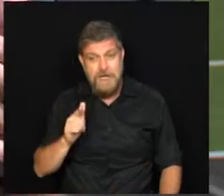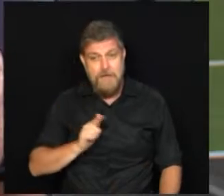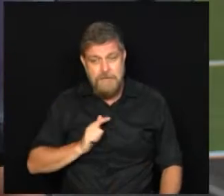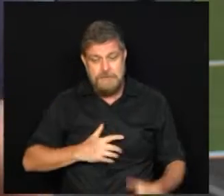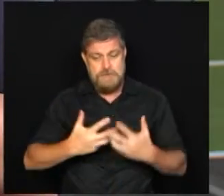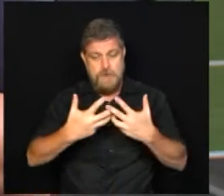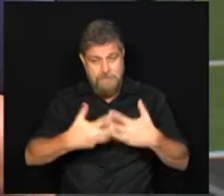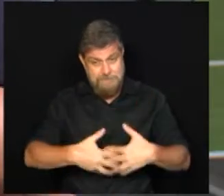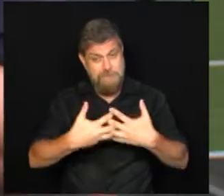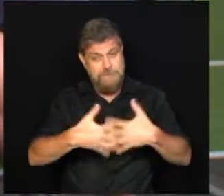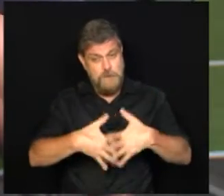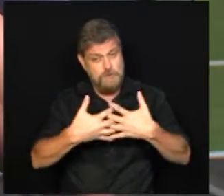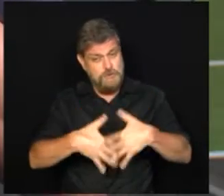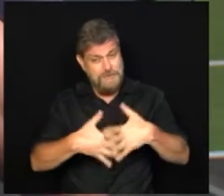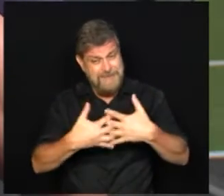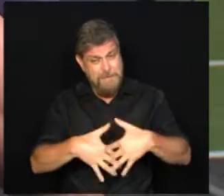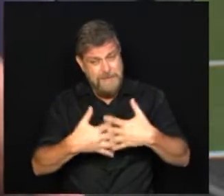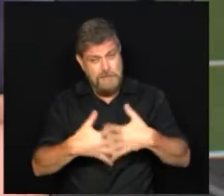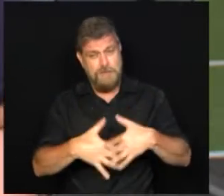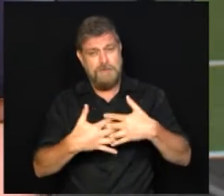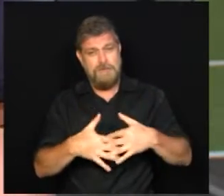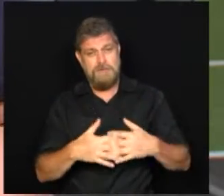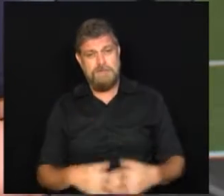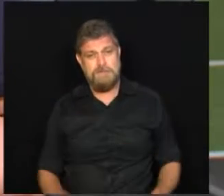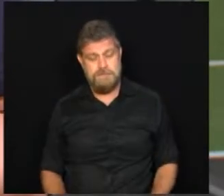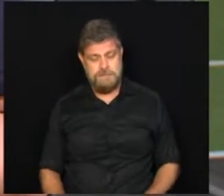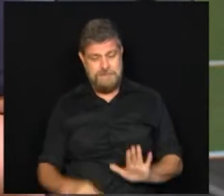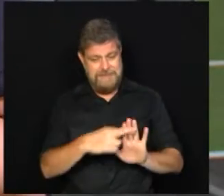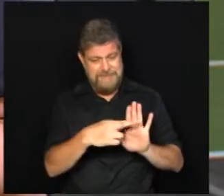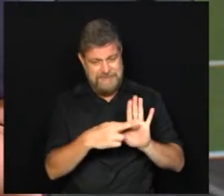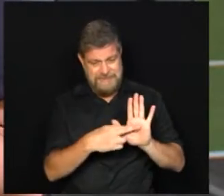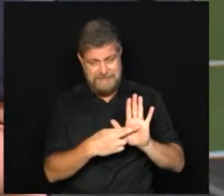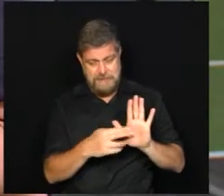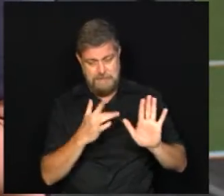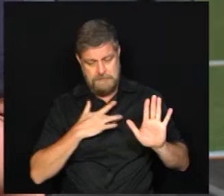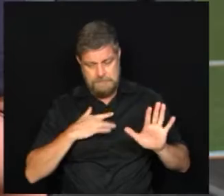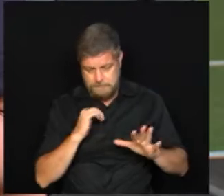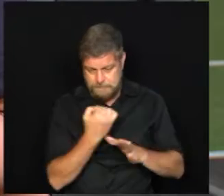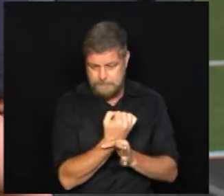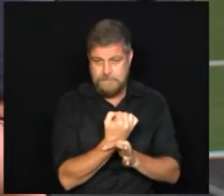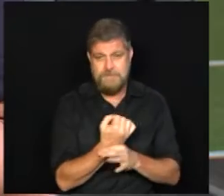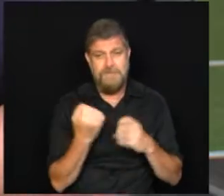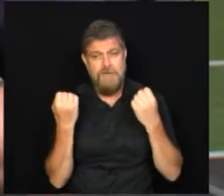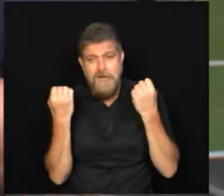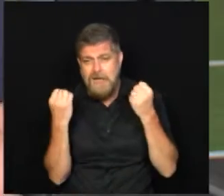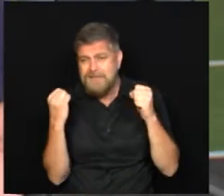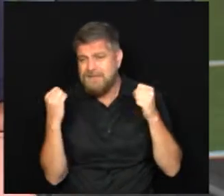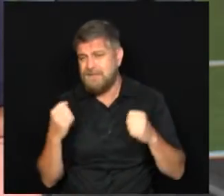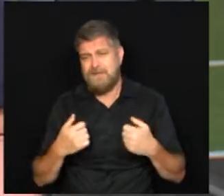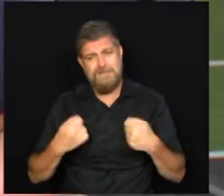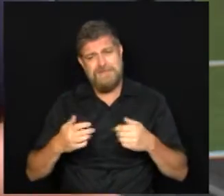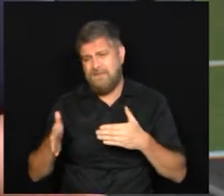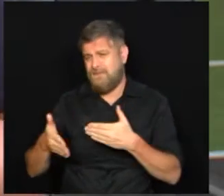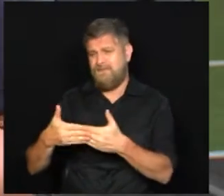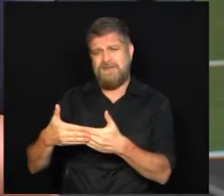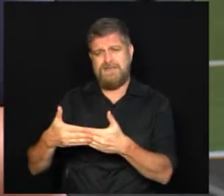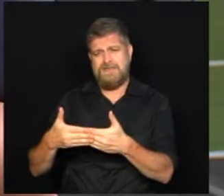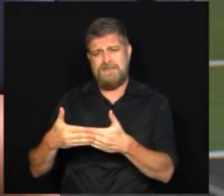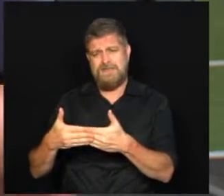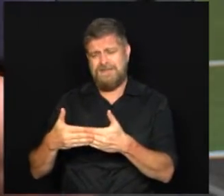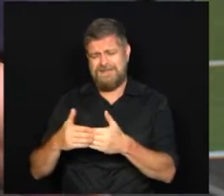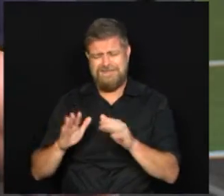com um funcionamento é obedecendo as normas de biossegurança academia não não não tem nada